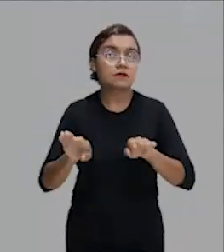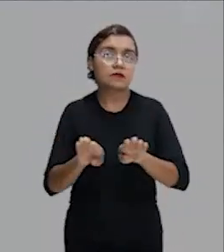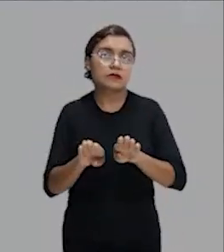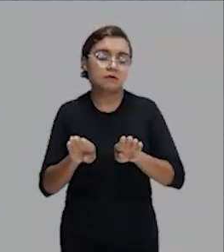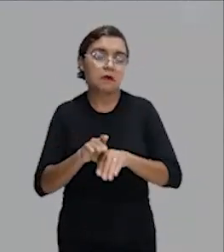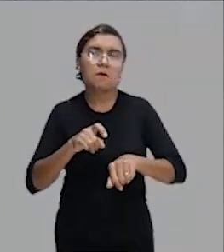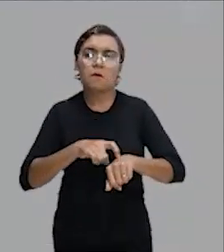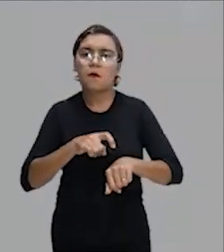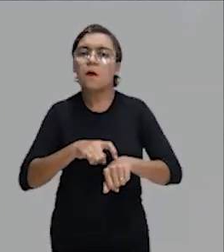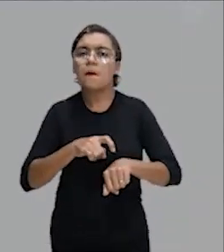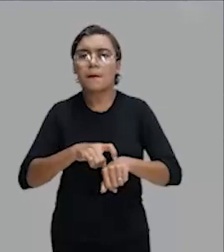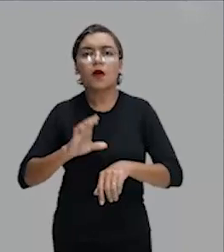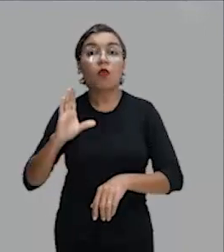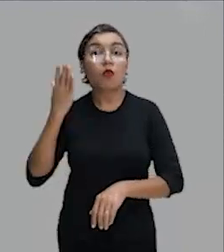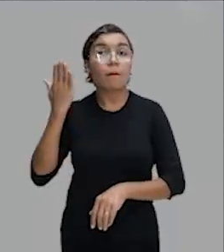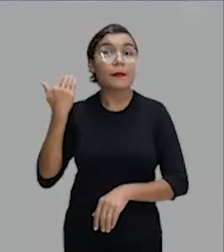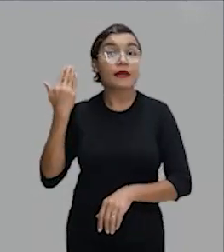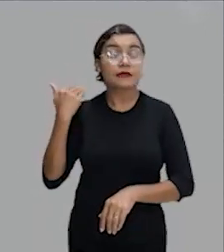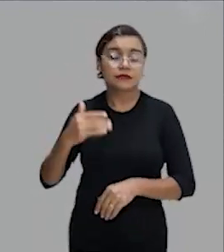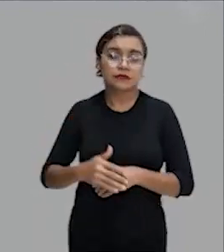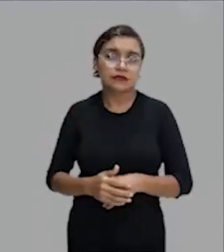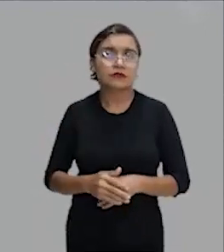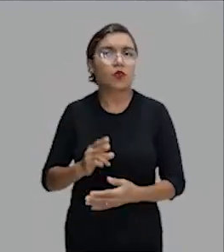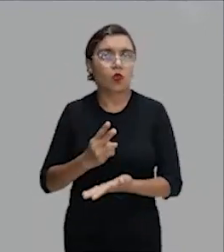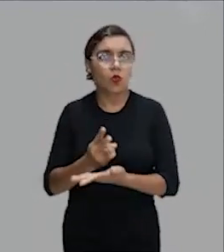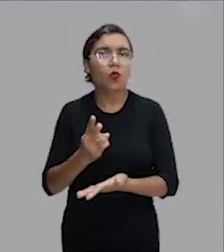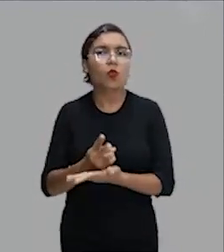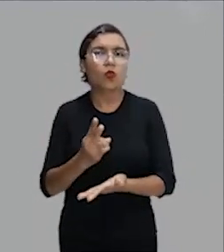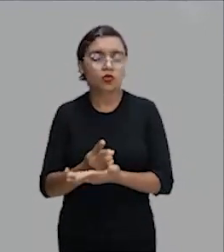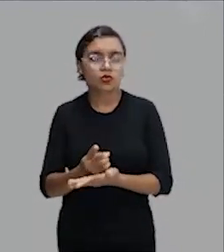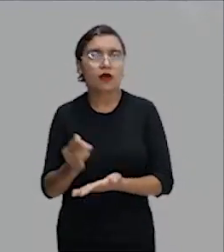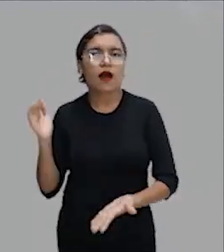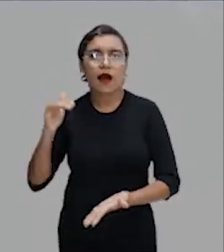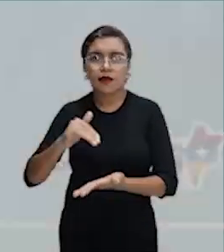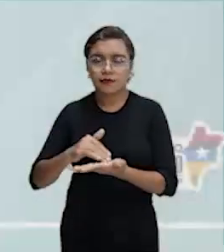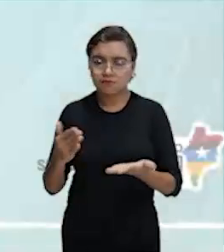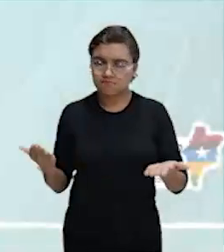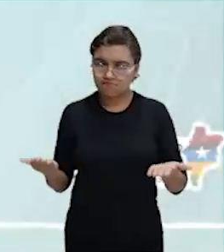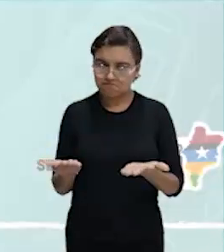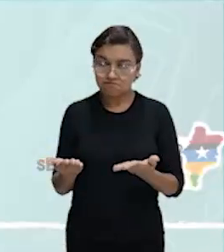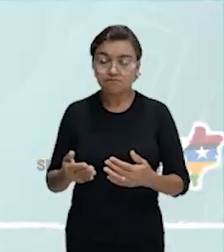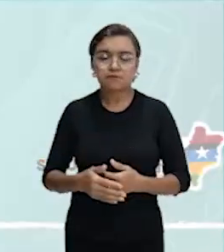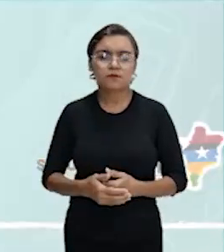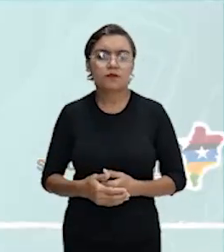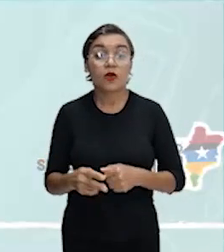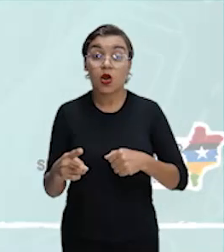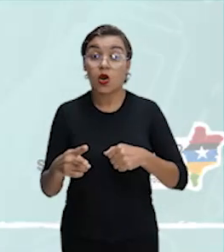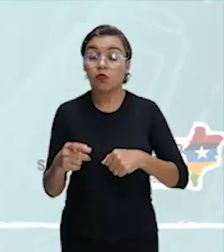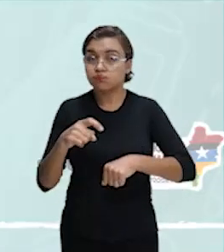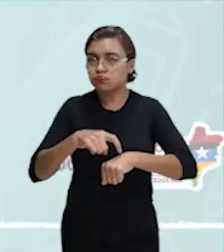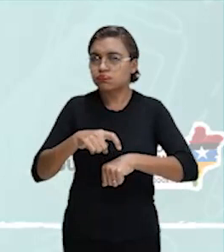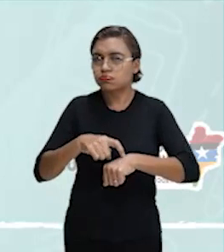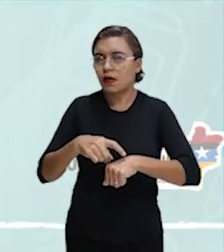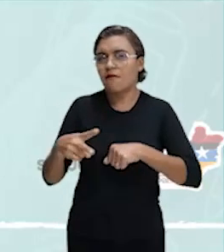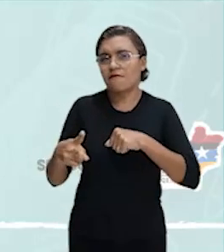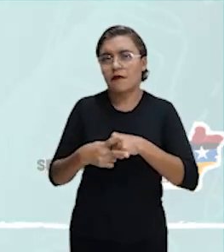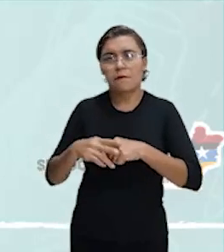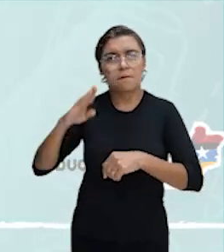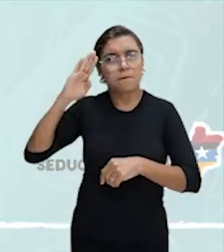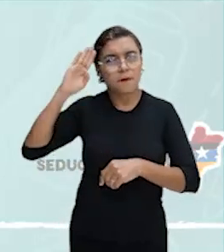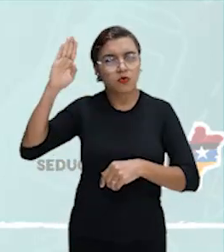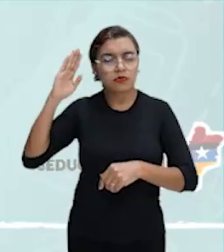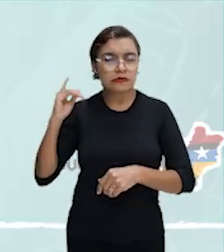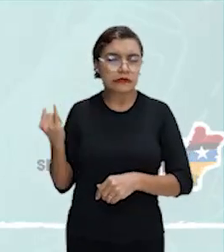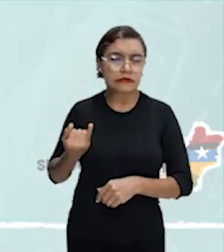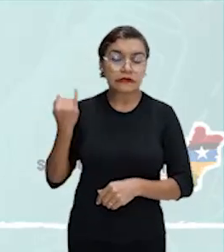uma situação que aconteceu no passado e continua até o momento atual. Esse tempo verbal, ele é essencial na língua